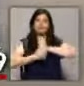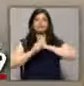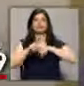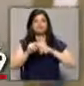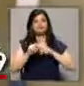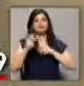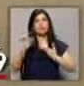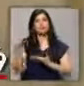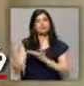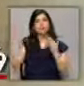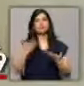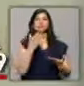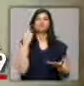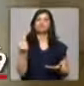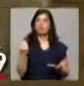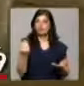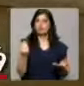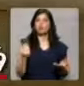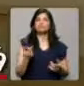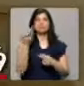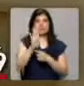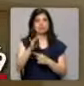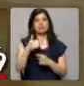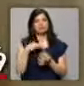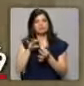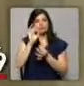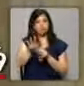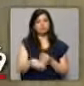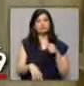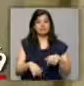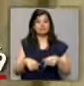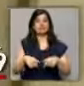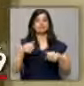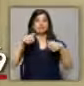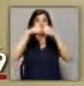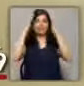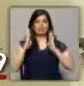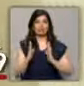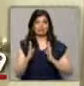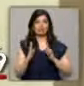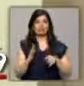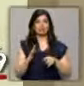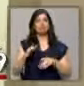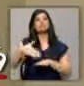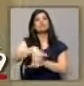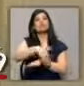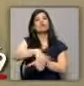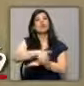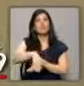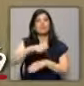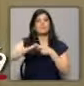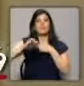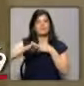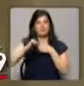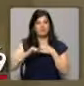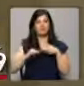receber jovens empreendedores. Talvez se eu der um exemplo, as pessoas percebam melhor. A Startup de Lisboa, que é uma incubadora de empresas, que está aqui na Rua da Prata,